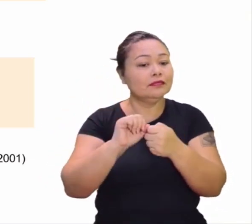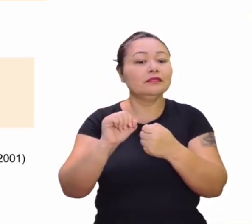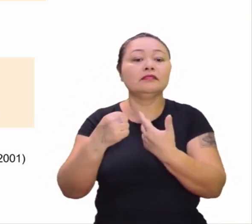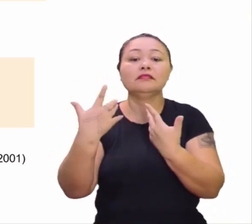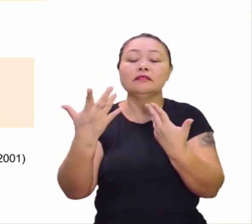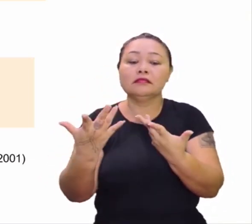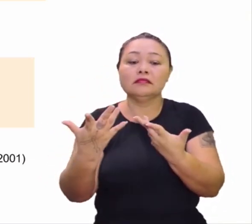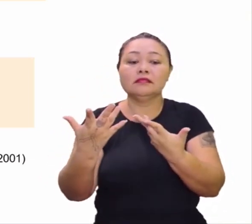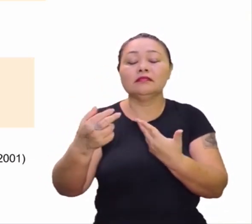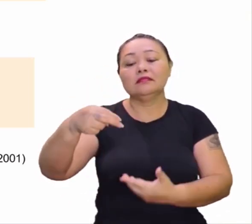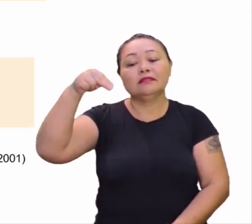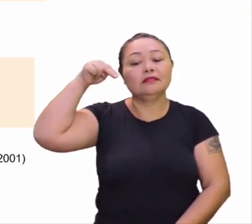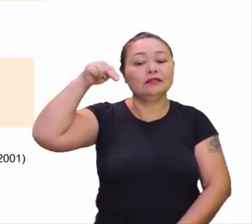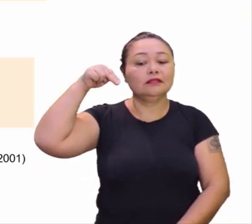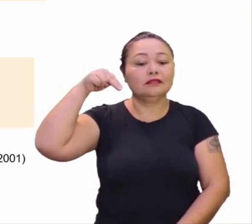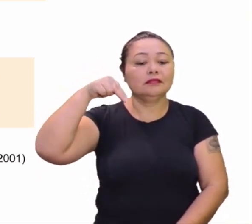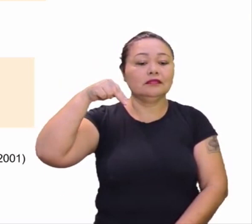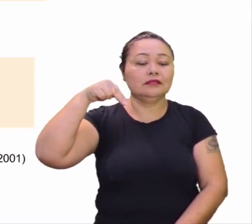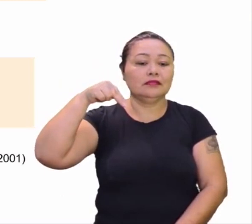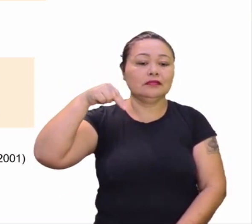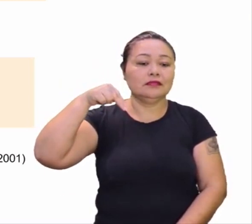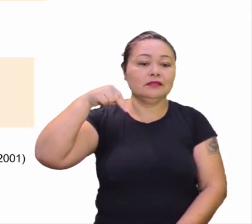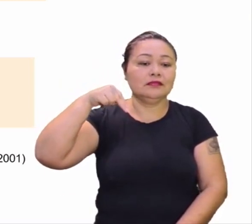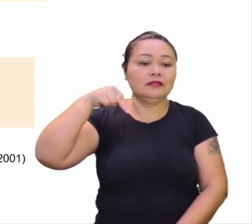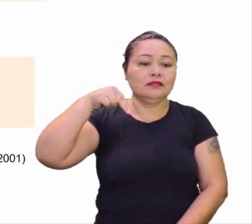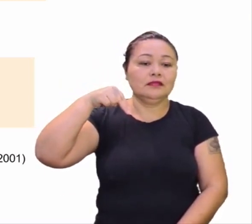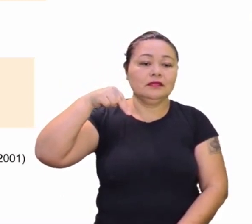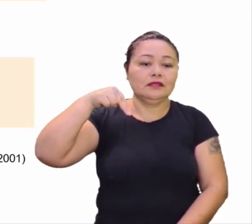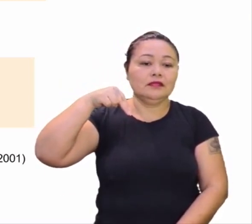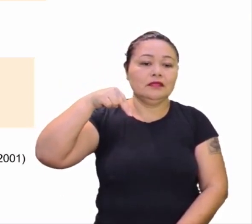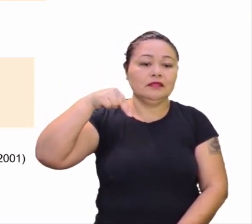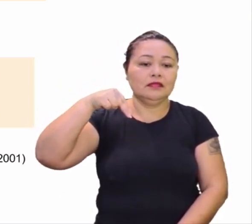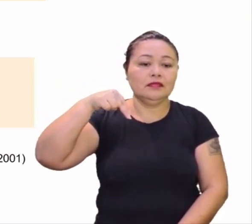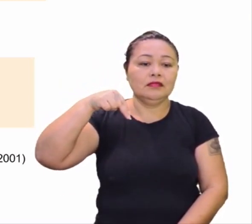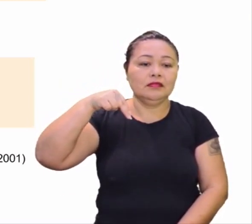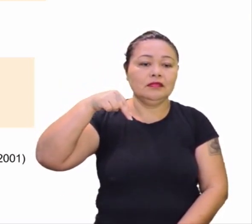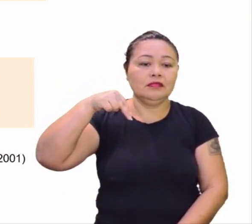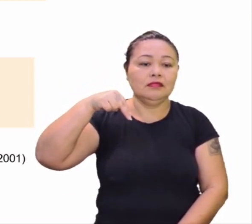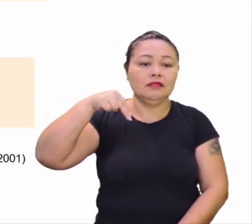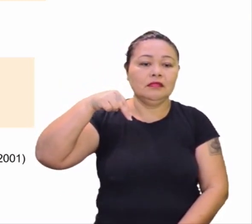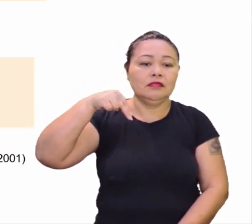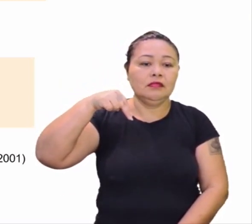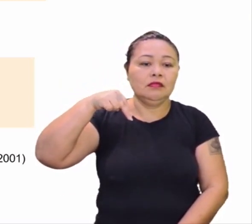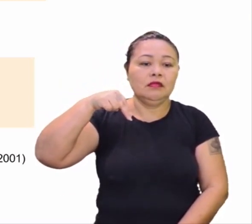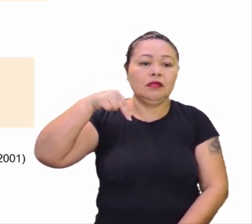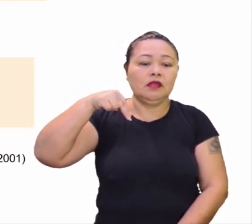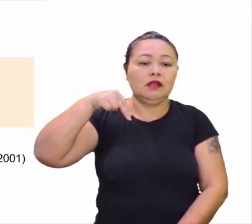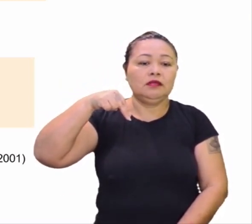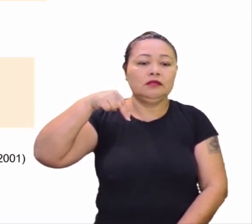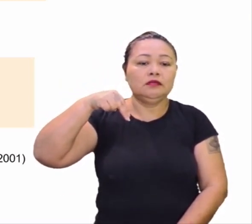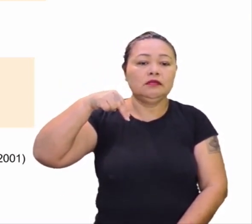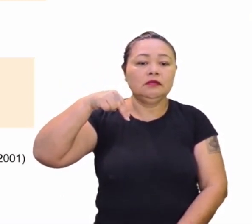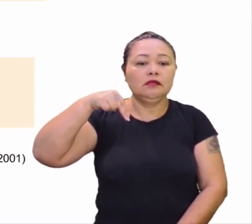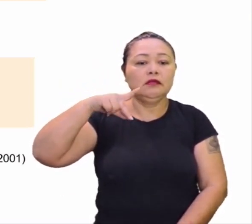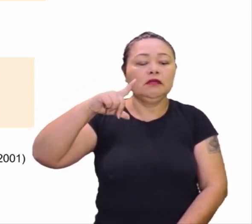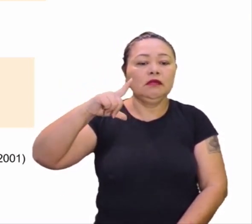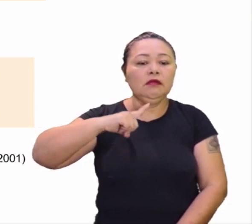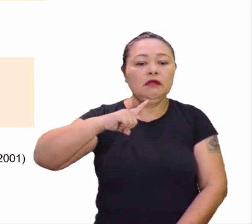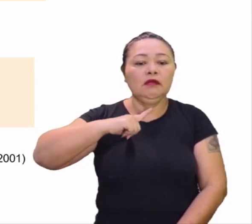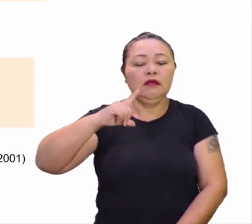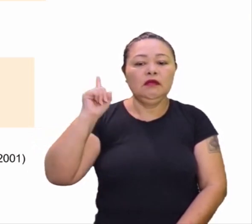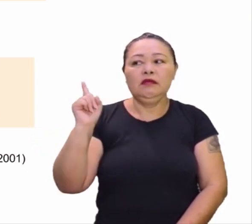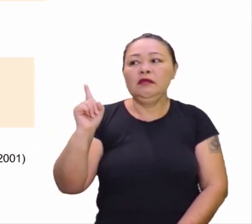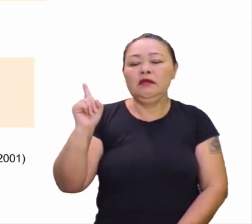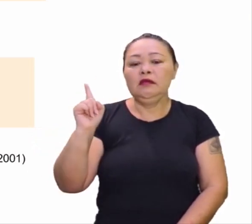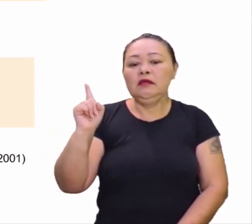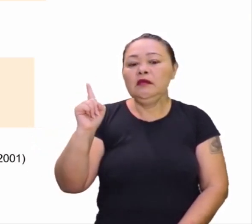que norte. Beleza? Norte é o mesmo que setentrional. Vamos lá. Então, nós temos